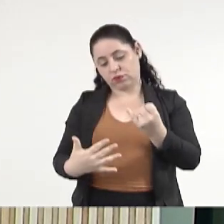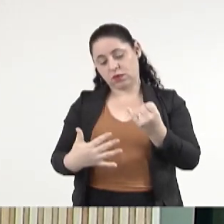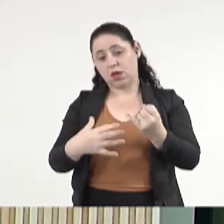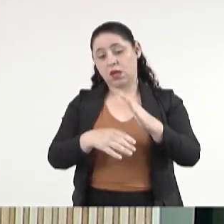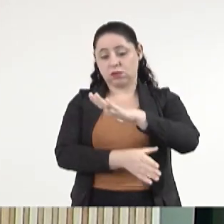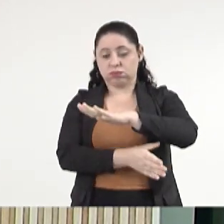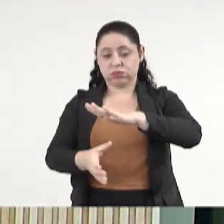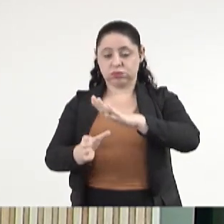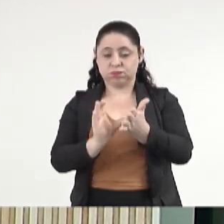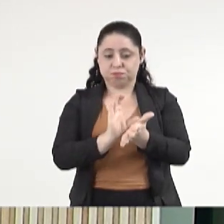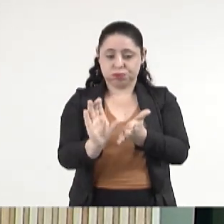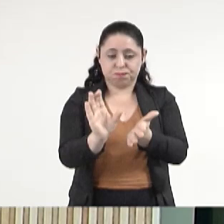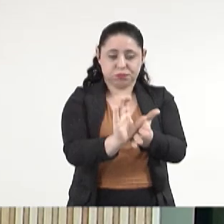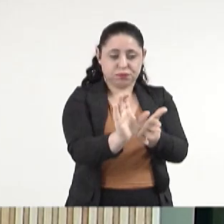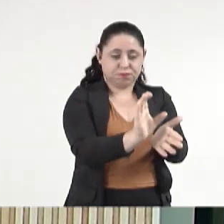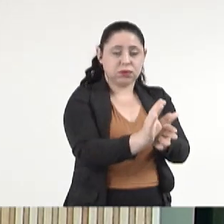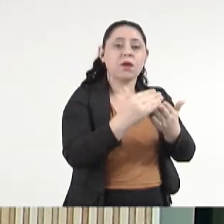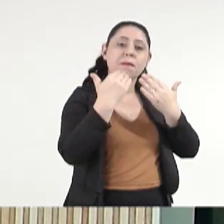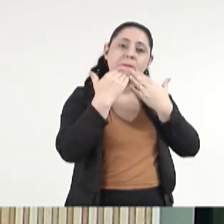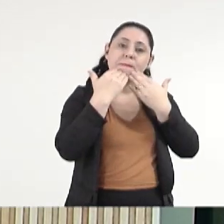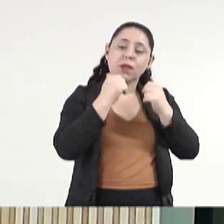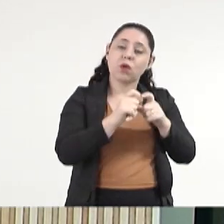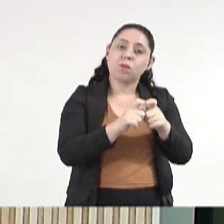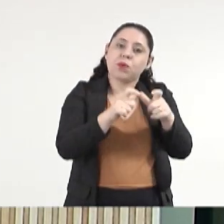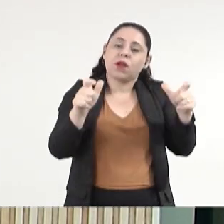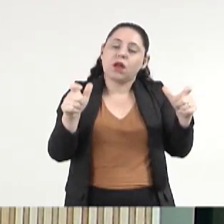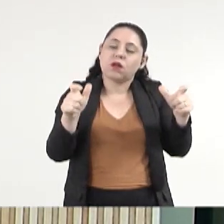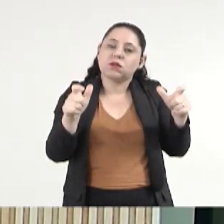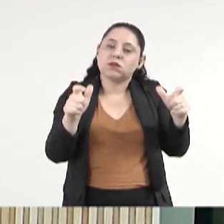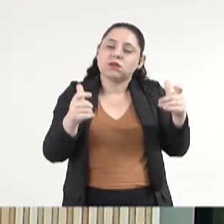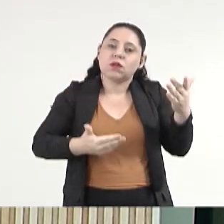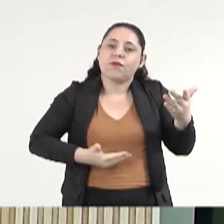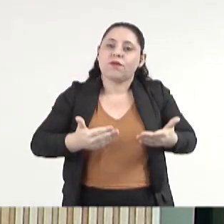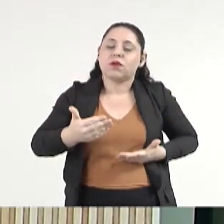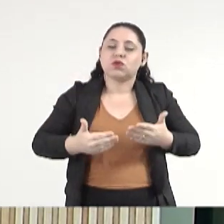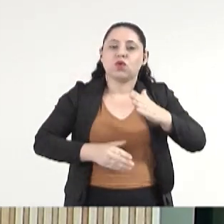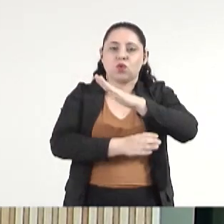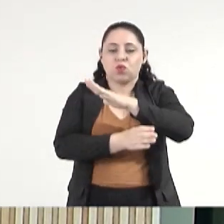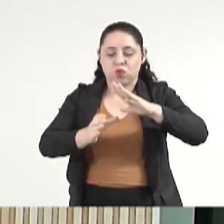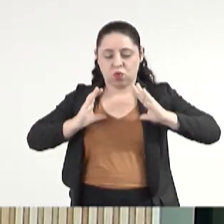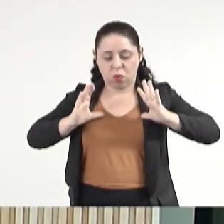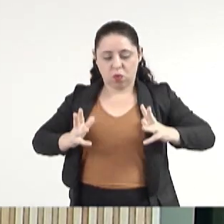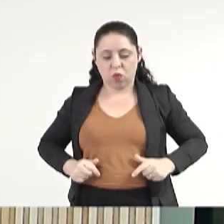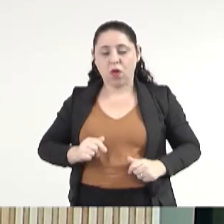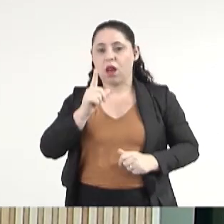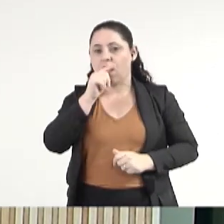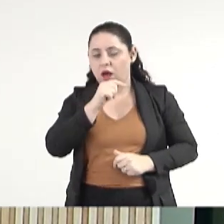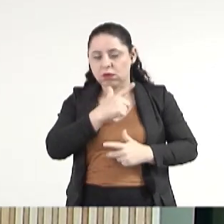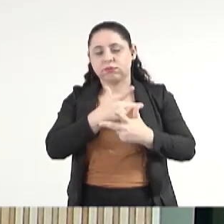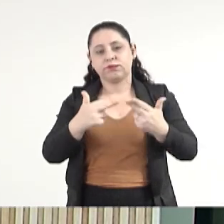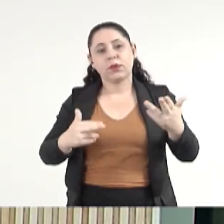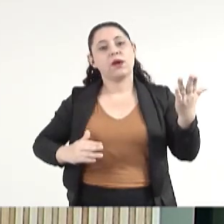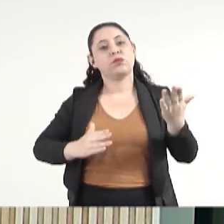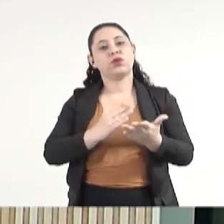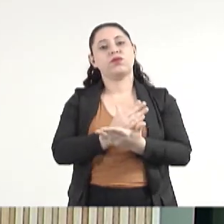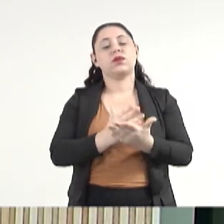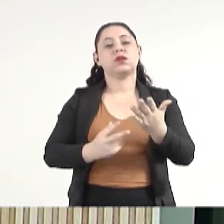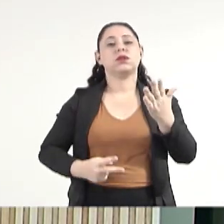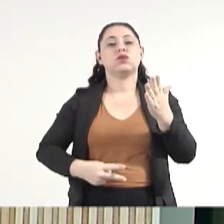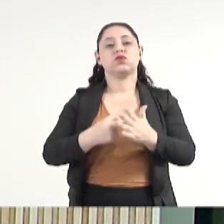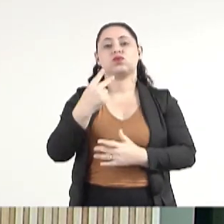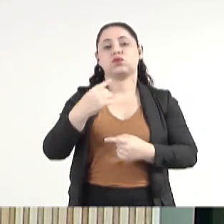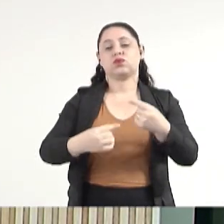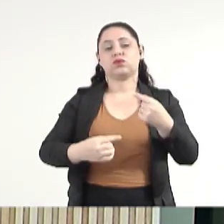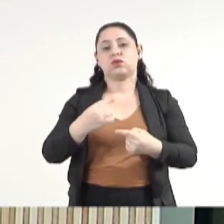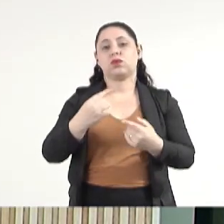Sanesul deve investir esses valores em melhorias e ampliação dos serviços de saneamento básico. Matéria aprovada em